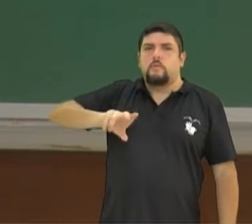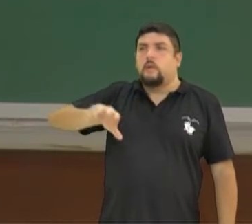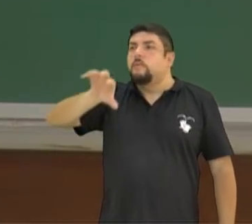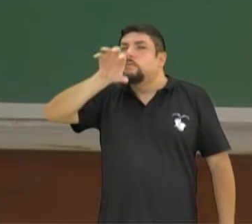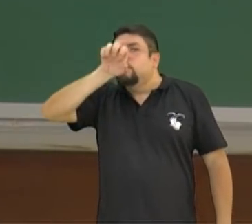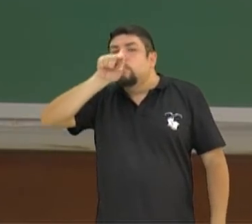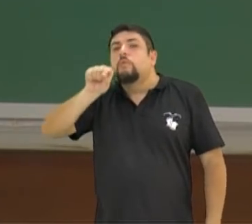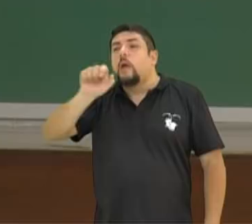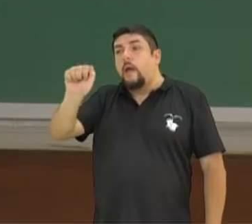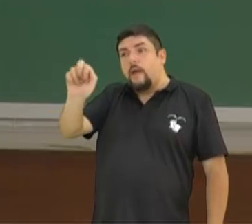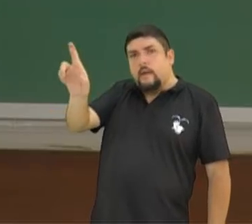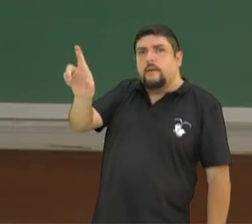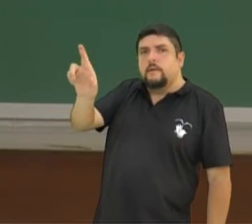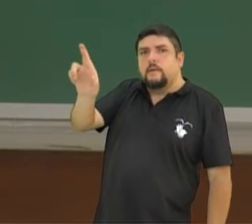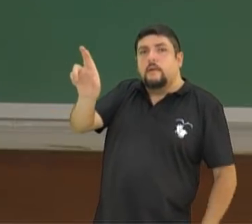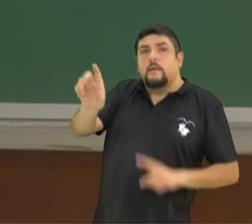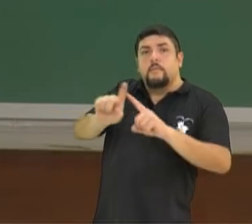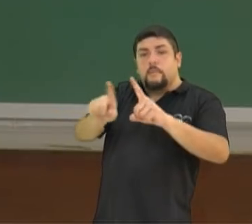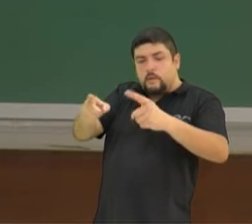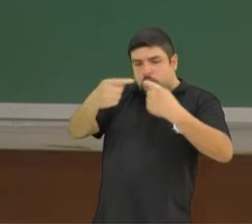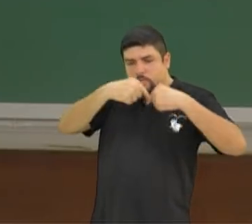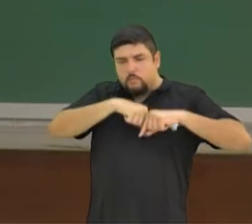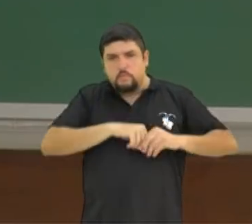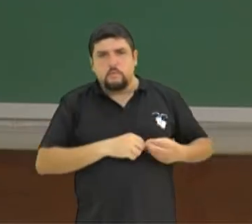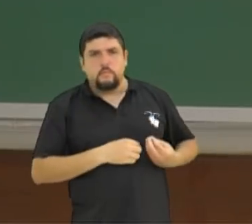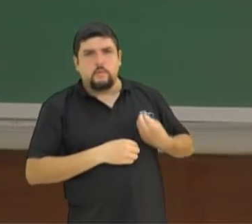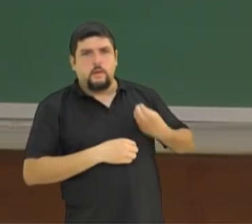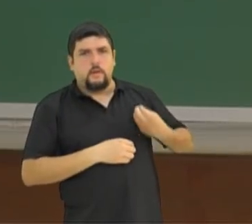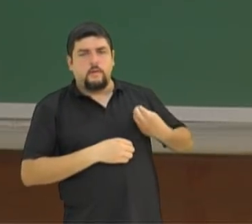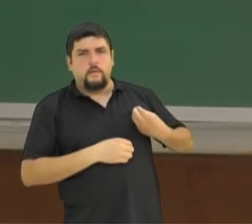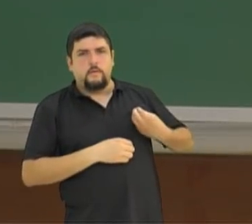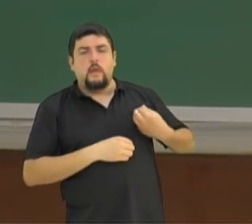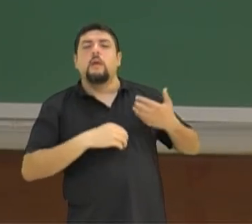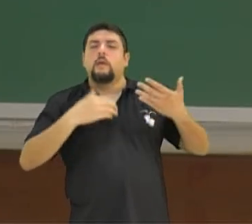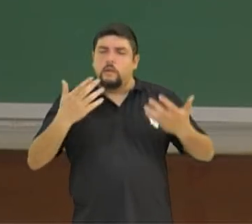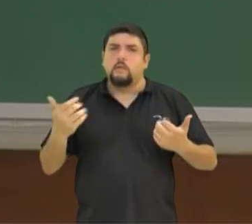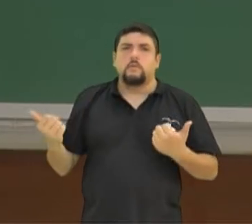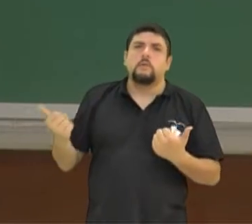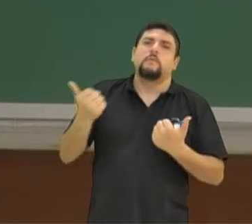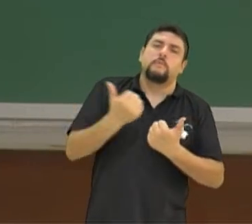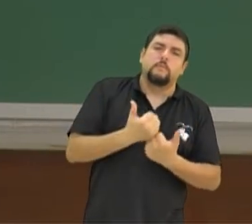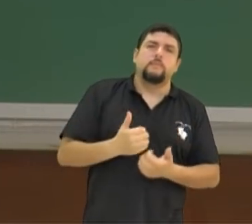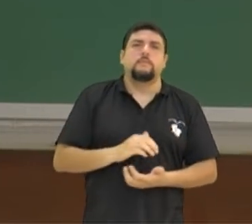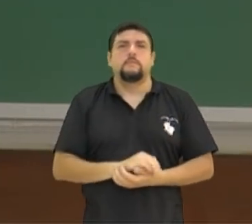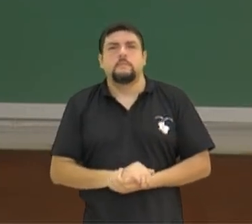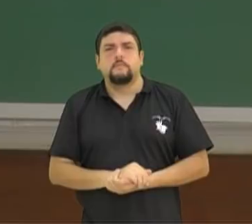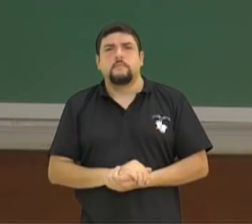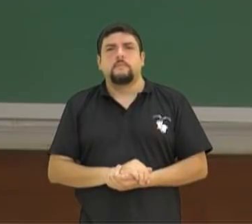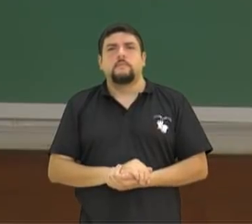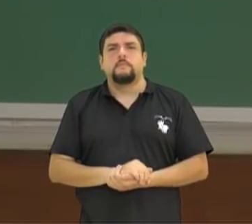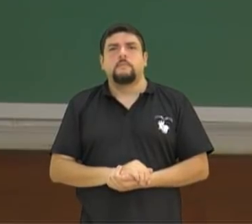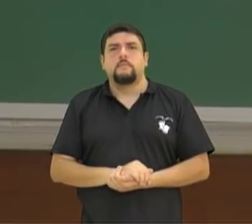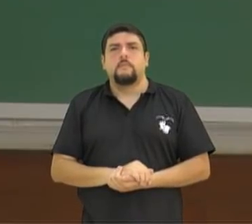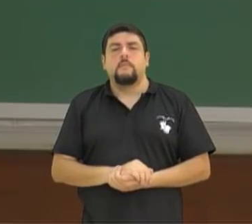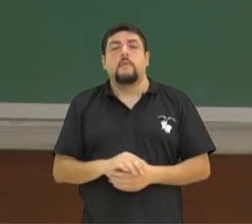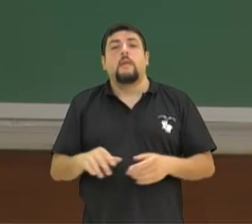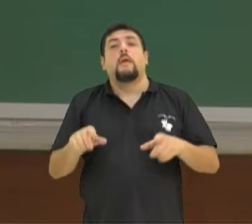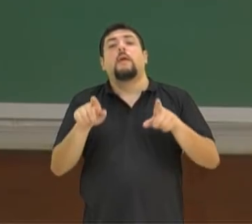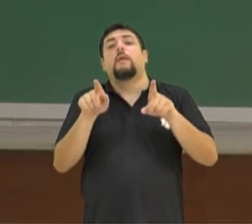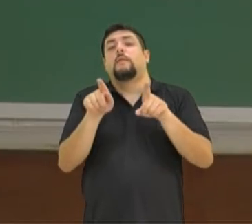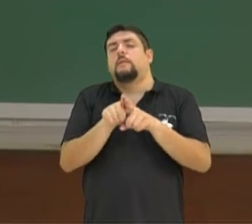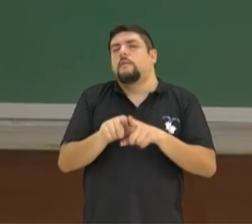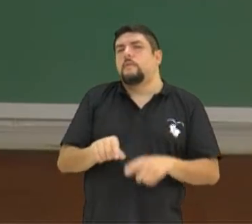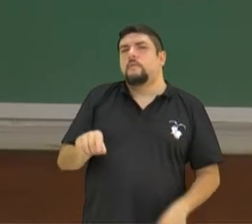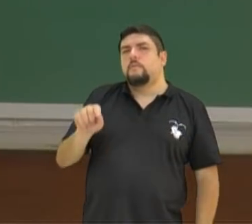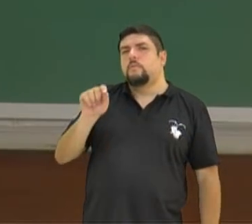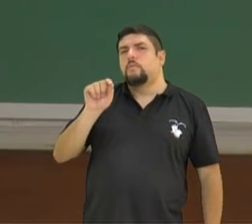ali, né? Mas o que predomina nesse caso vai ser a metonímia, né? O efeito pela causa, certo? Temos também casos